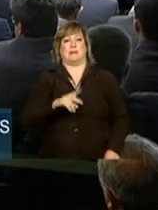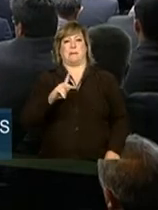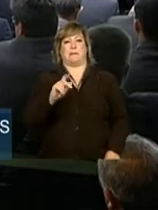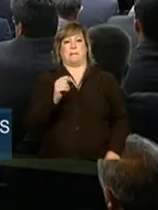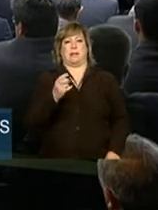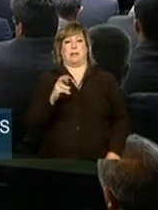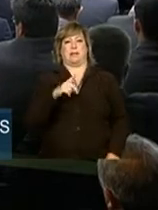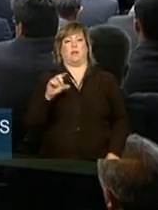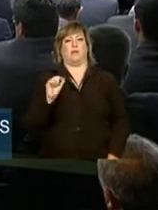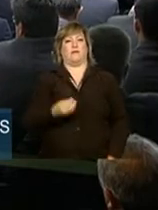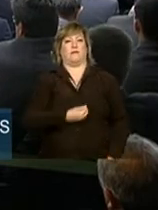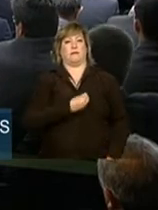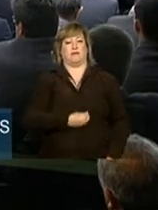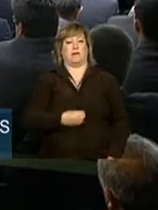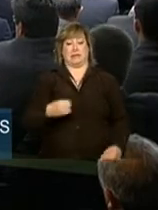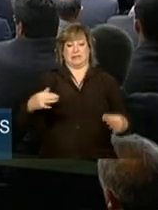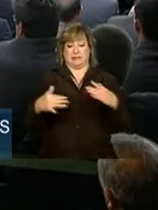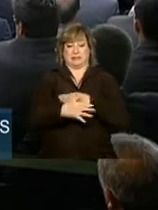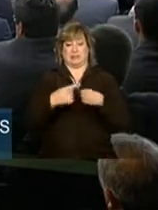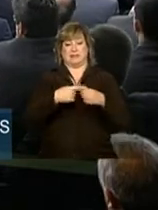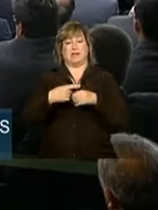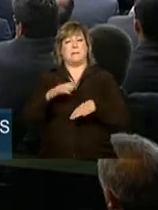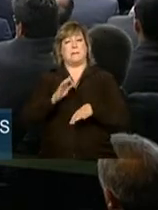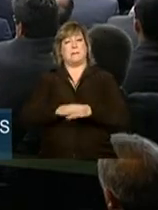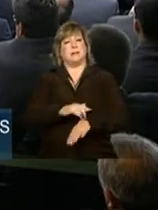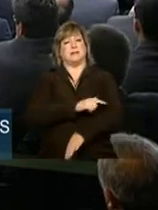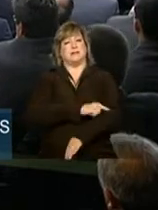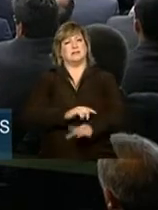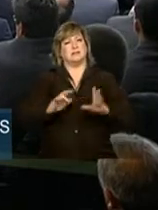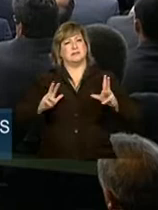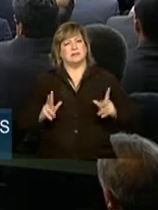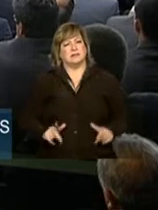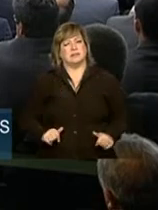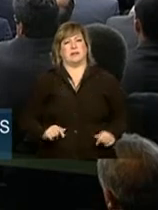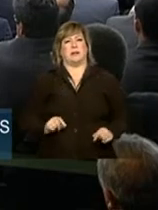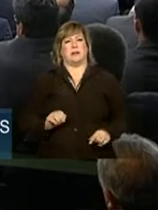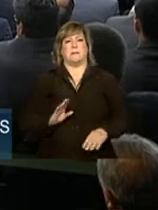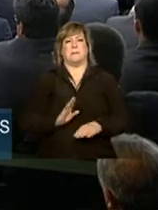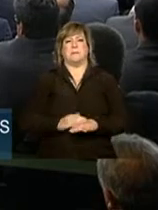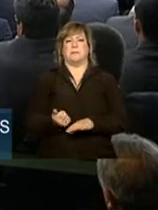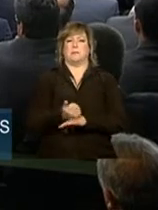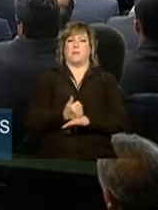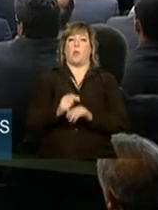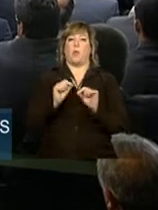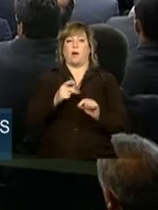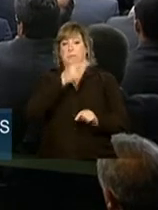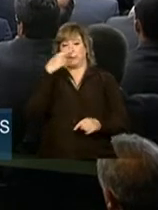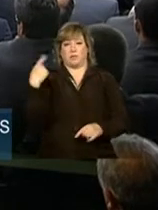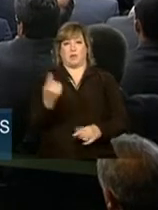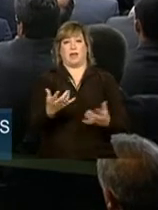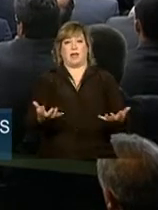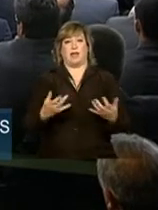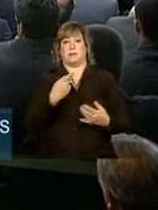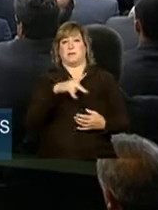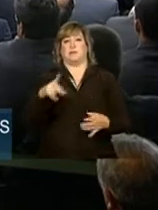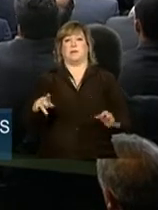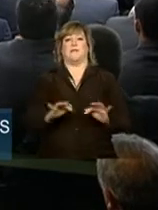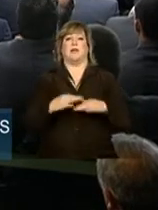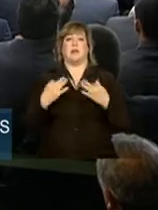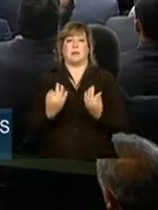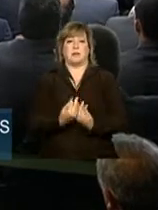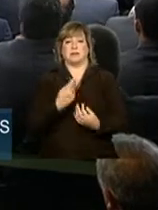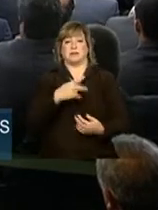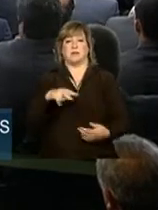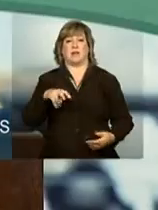cidades, um padrão de vida mais humano, mais próximo do que as pessoas querem para si mesmo, para suas famílias, para os